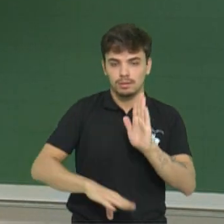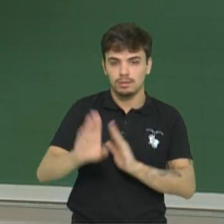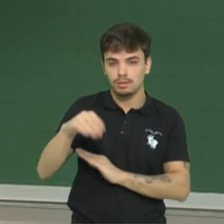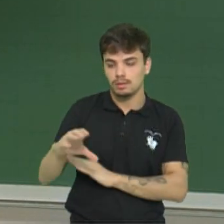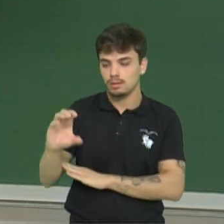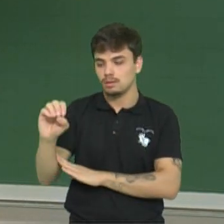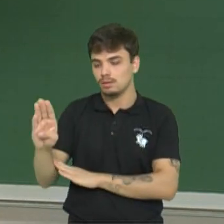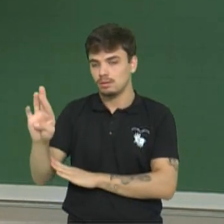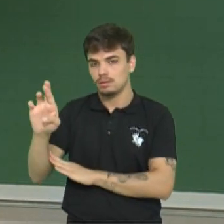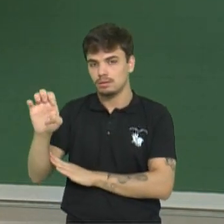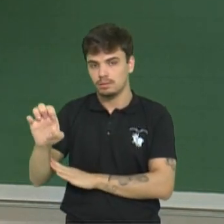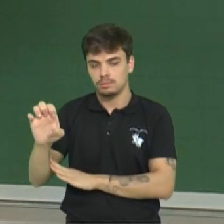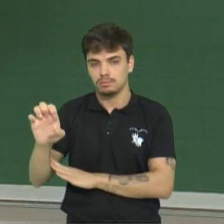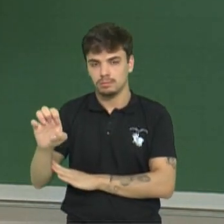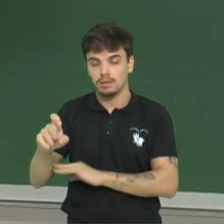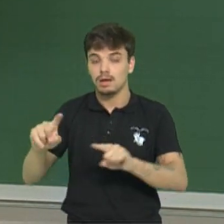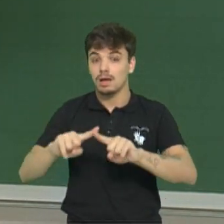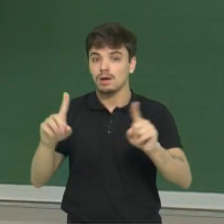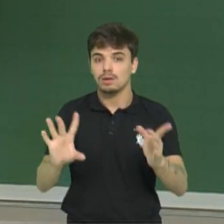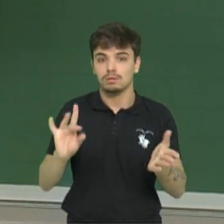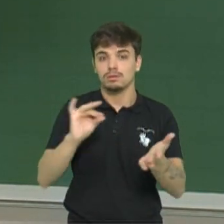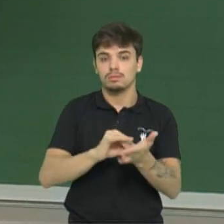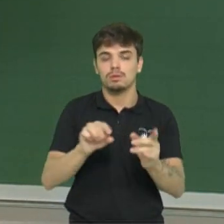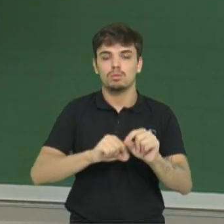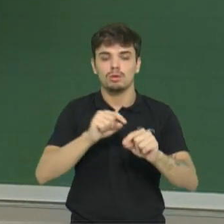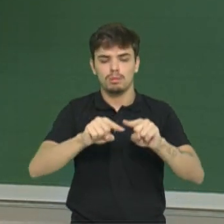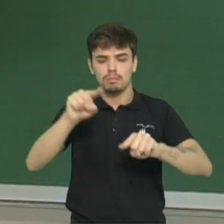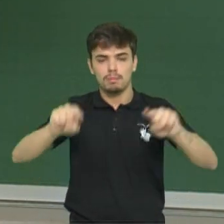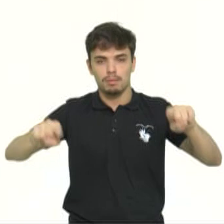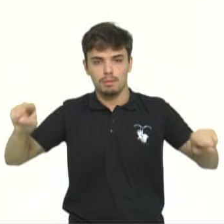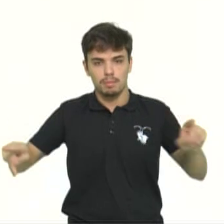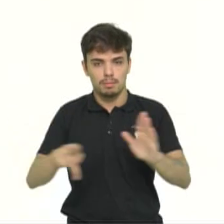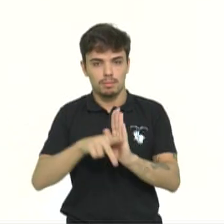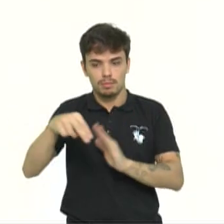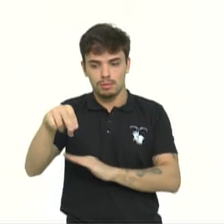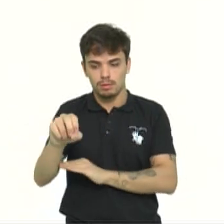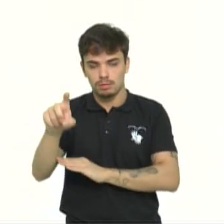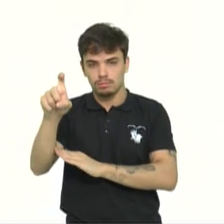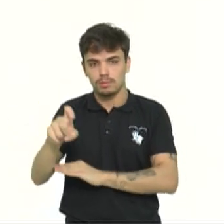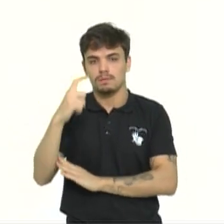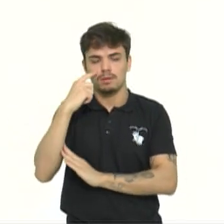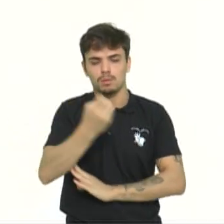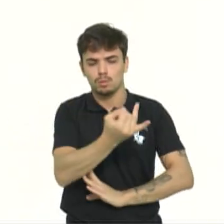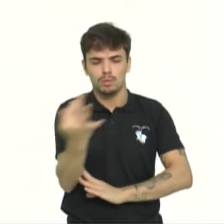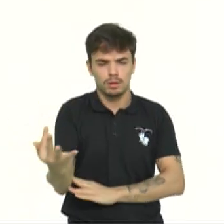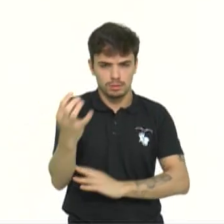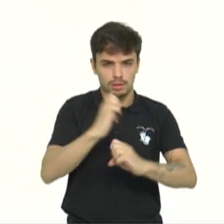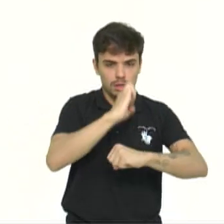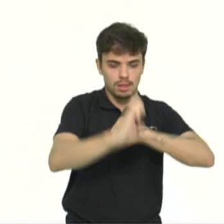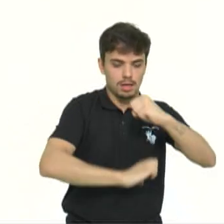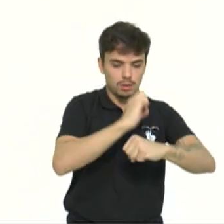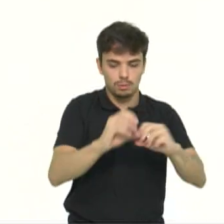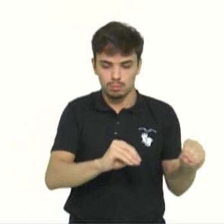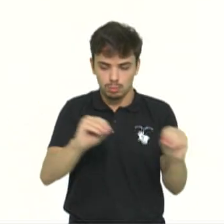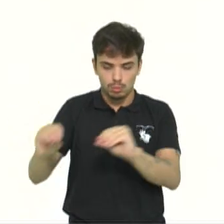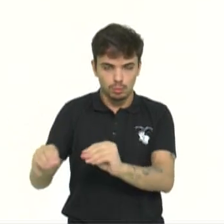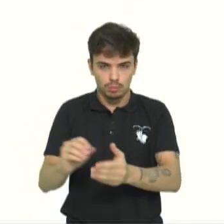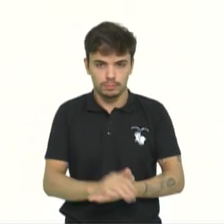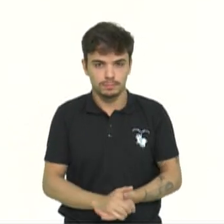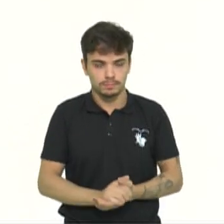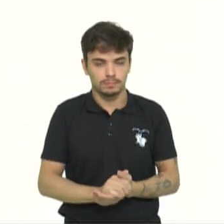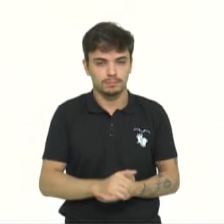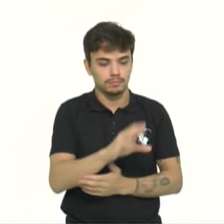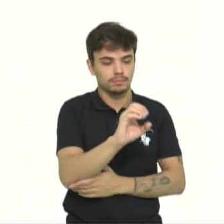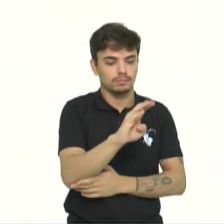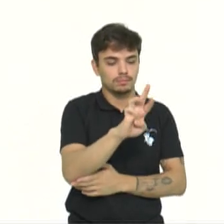cobre. Agora, eu vou determinar a variação do NOX para ver os números de elétrons transferidos. Então, no cobre, a gente saiu